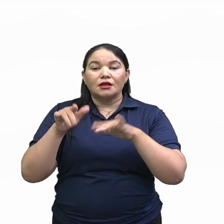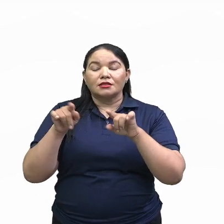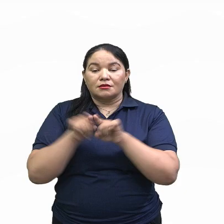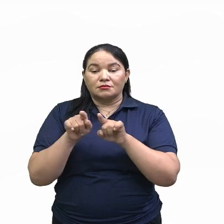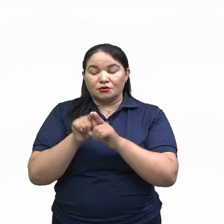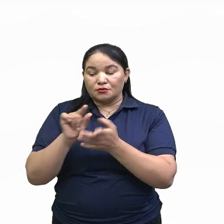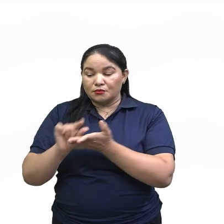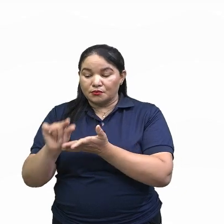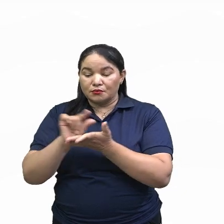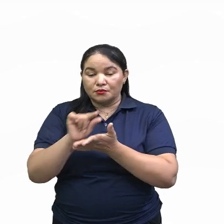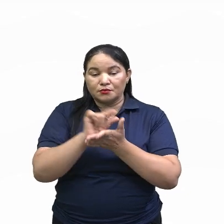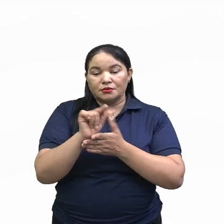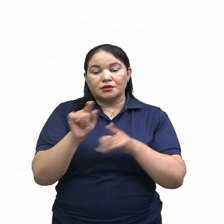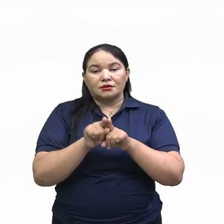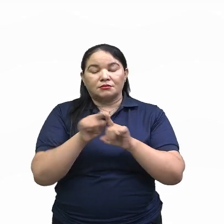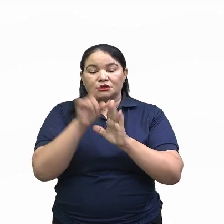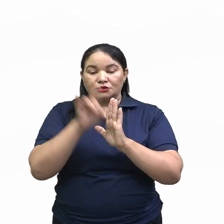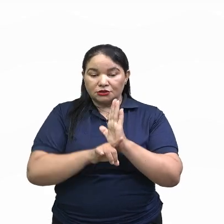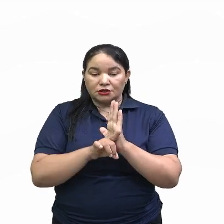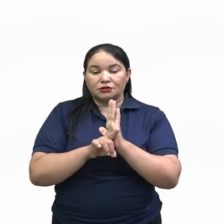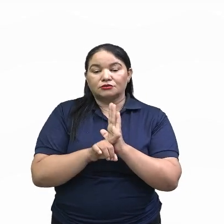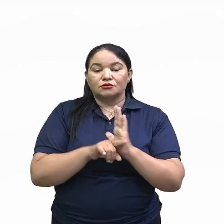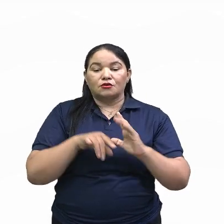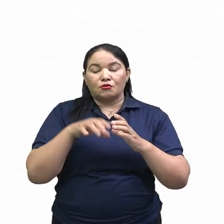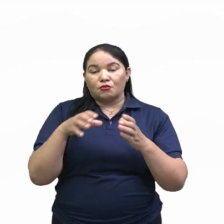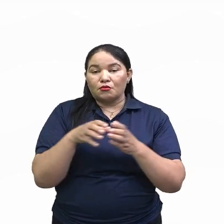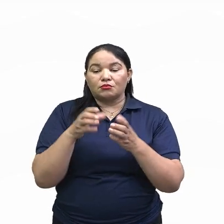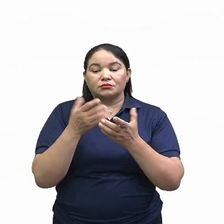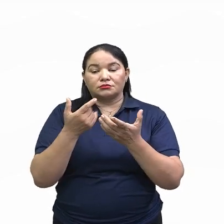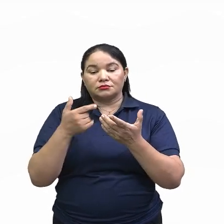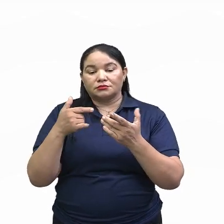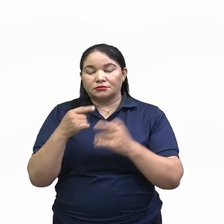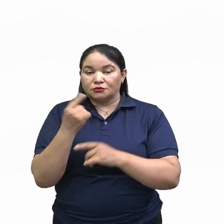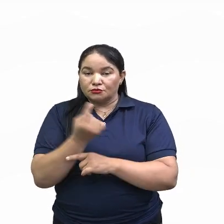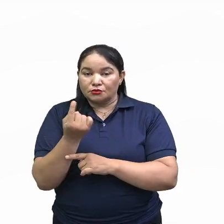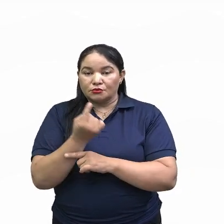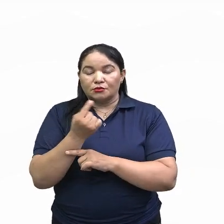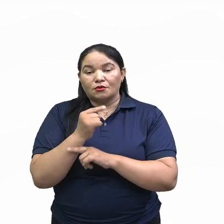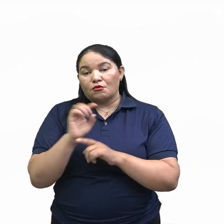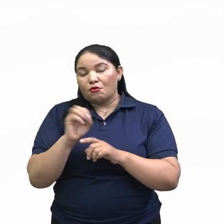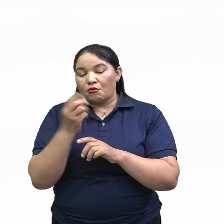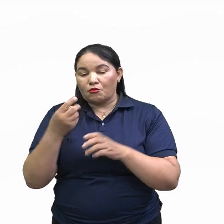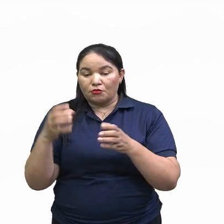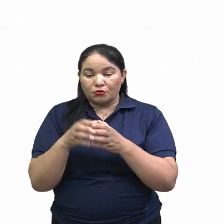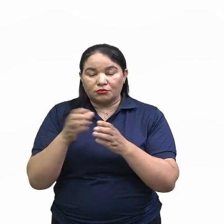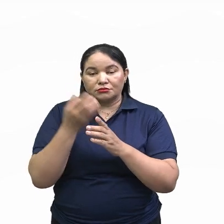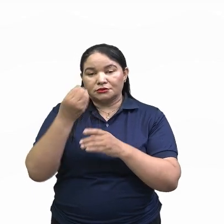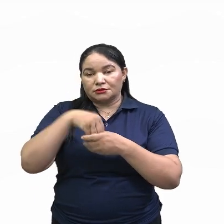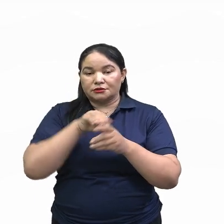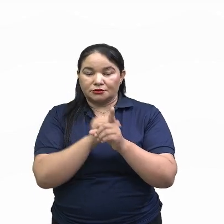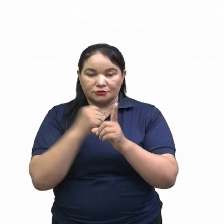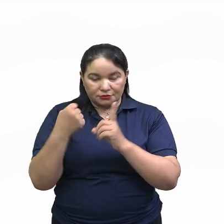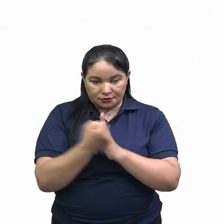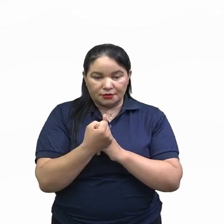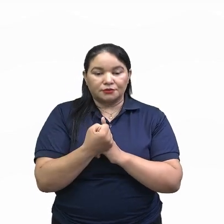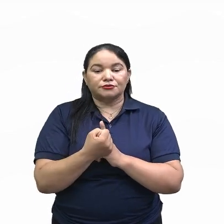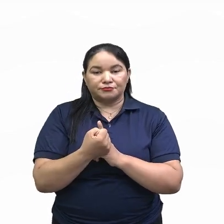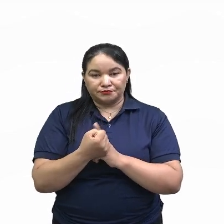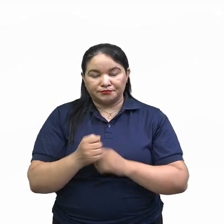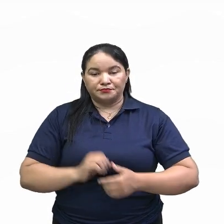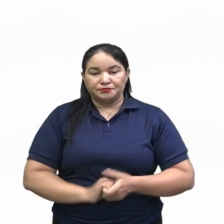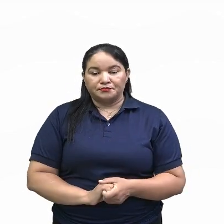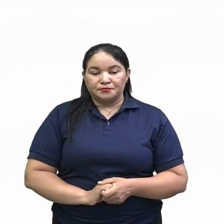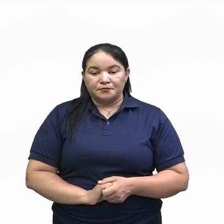e direitos entre indivíduos ou grupos dentro de uma sociedade, certo? Então, a gente